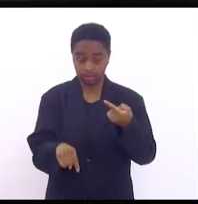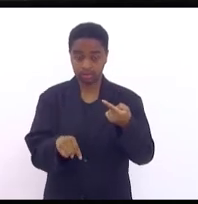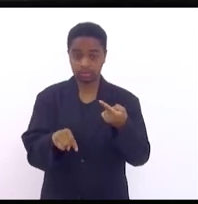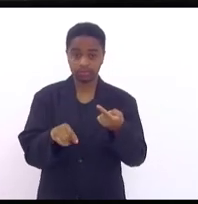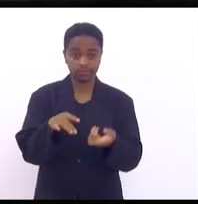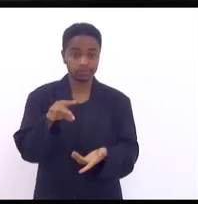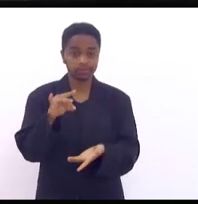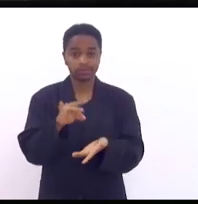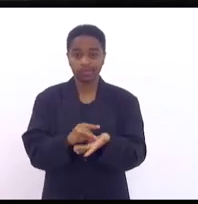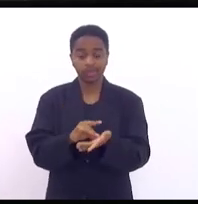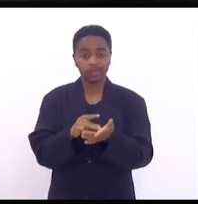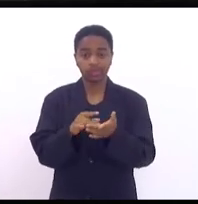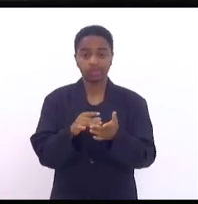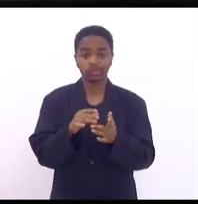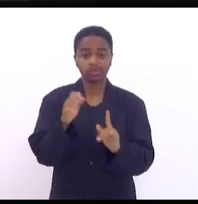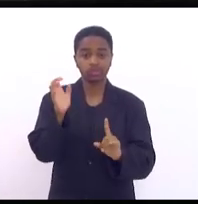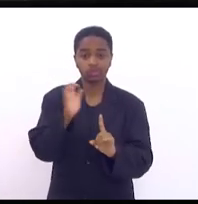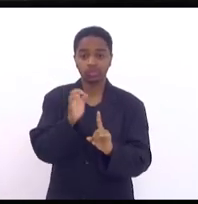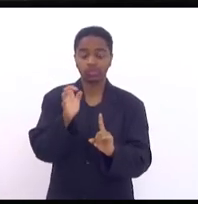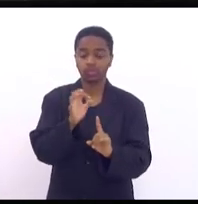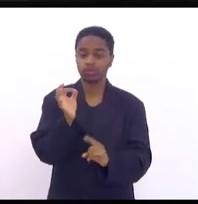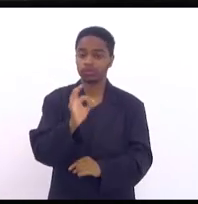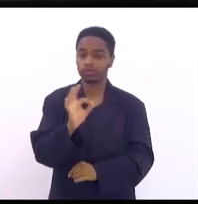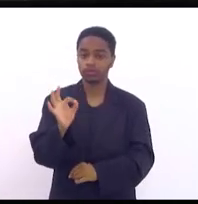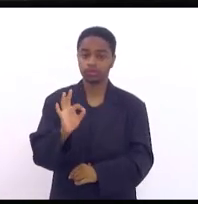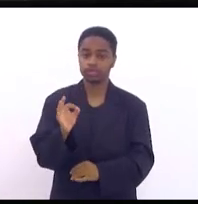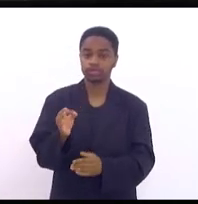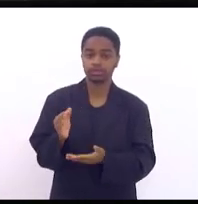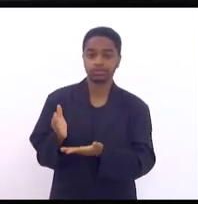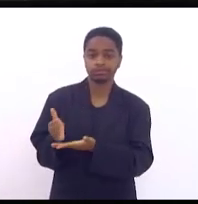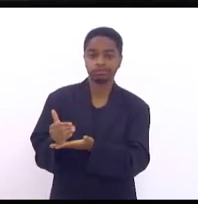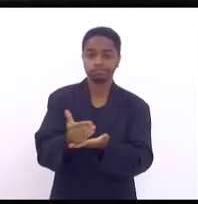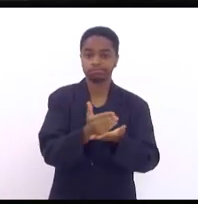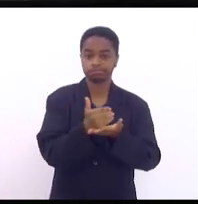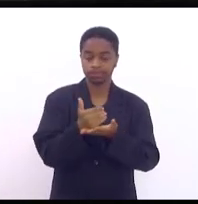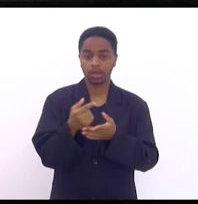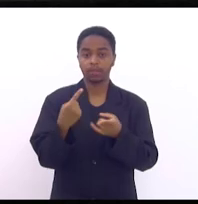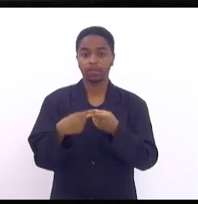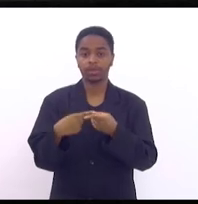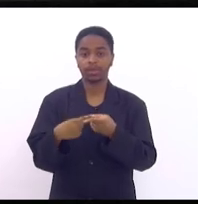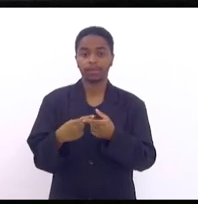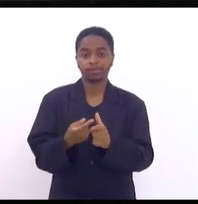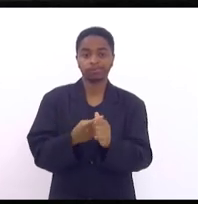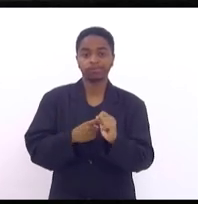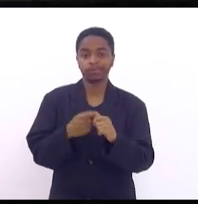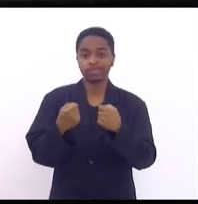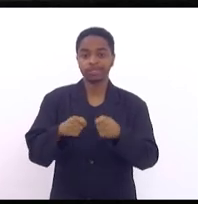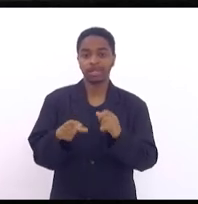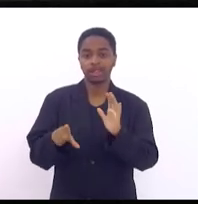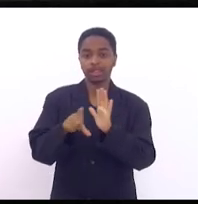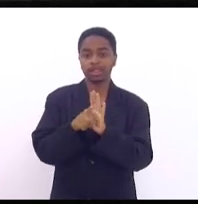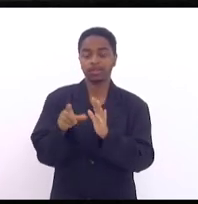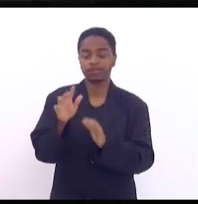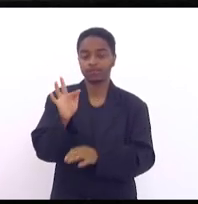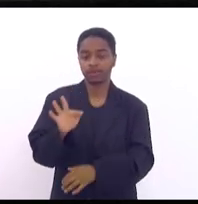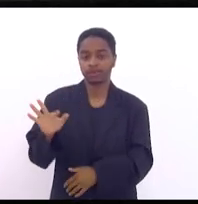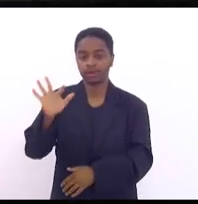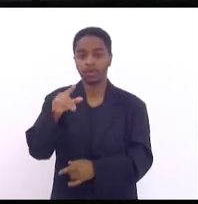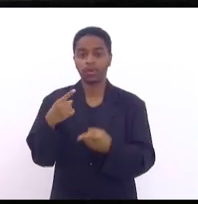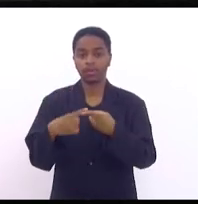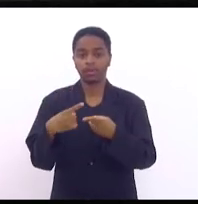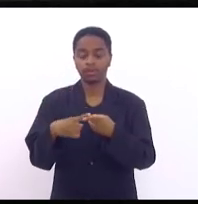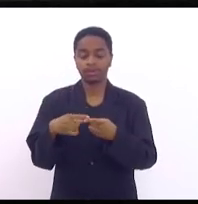vai impactar nessa arrecadação, porque depende de lei federal. O Simples Nacional é